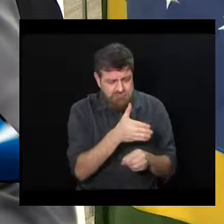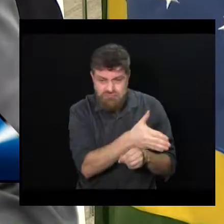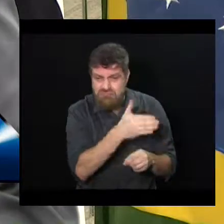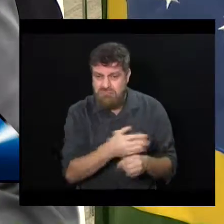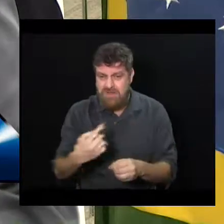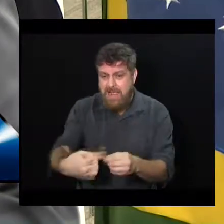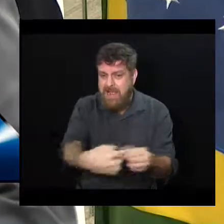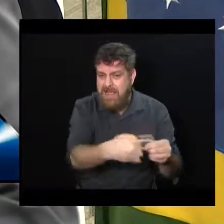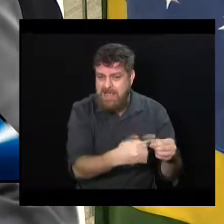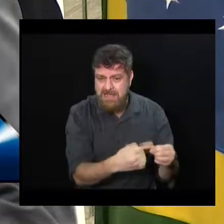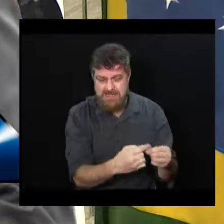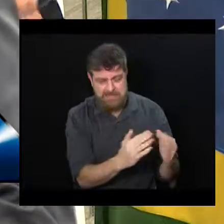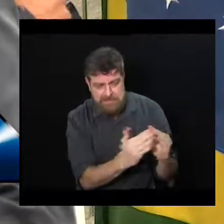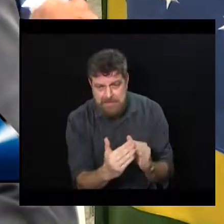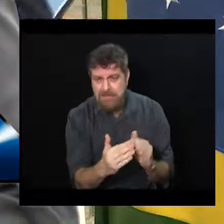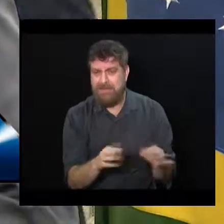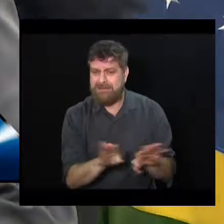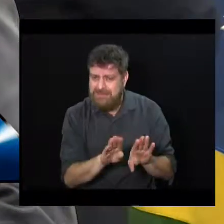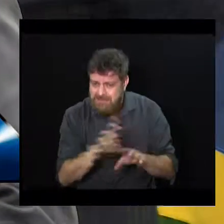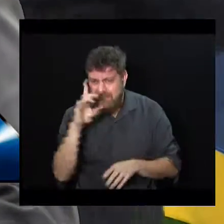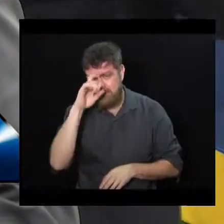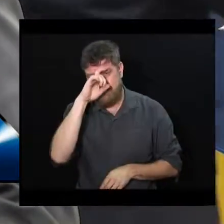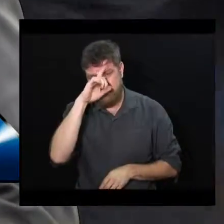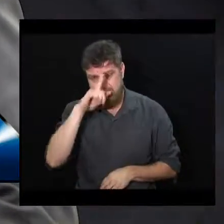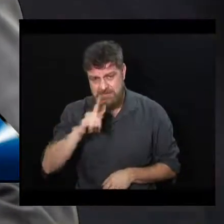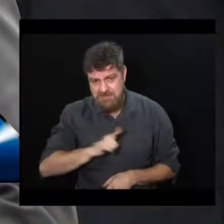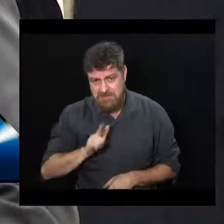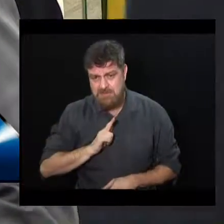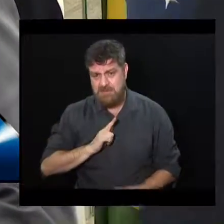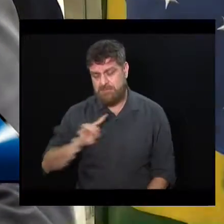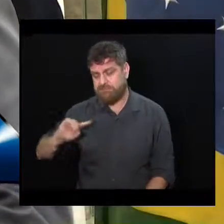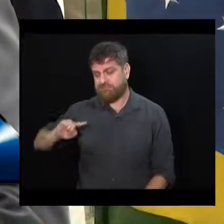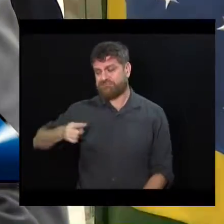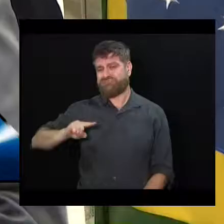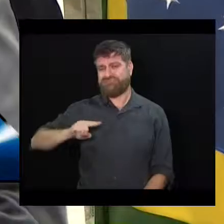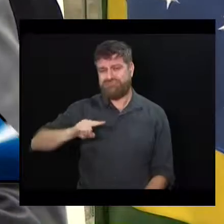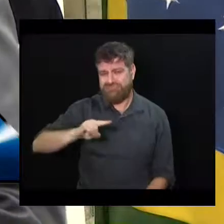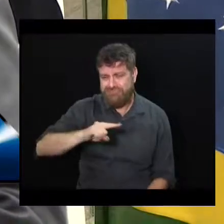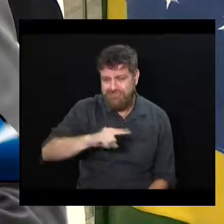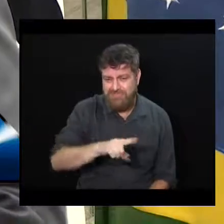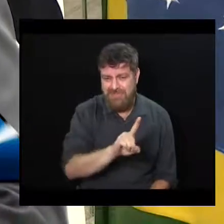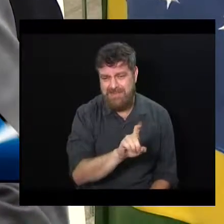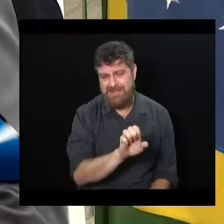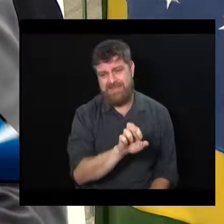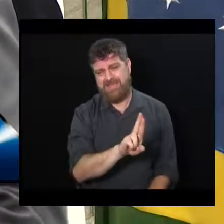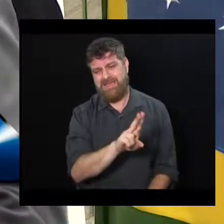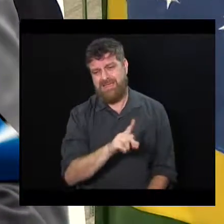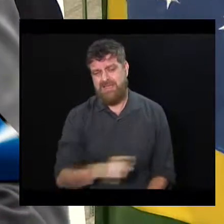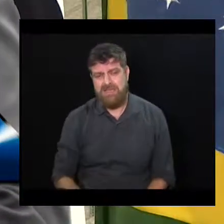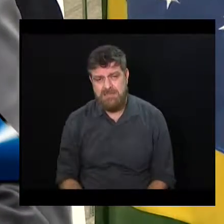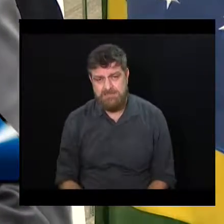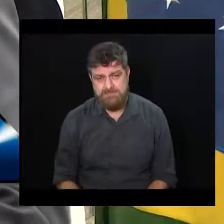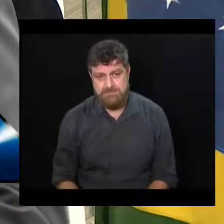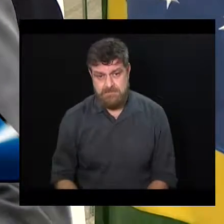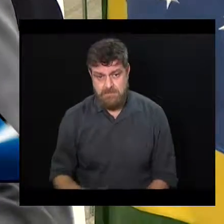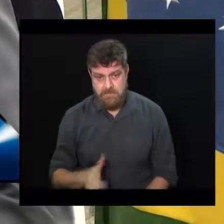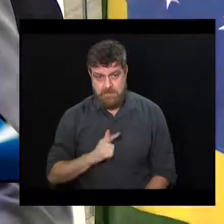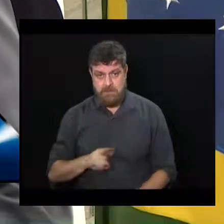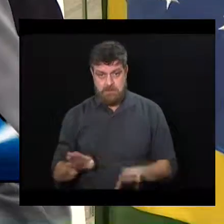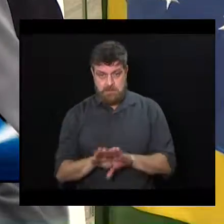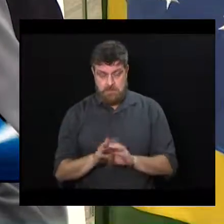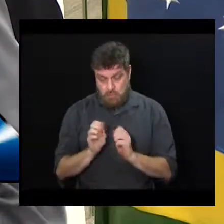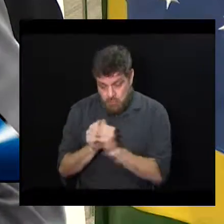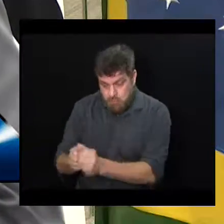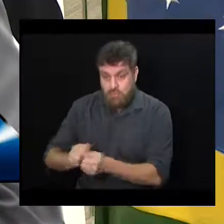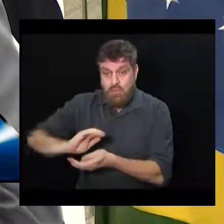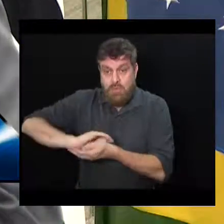cidades vizinhas também têm essa dificuldade de estar indo no DR lá na saída para Mojimirim. Então, estando junto ali